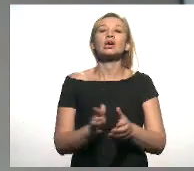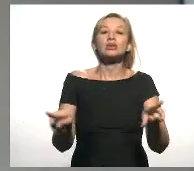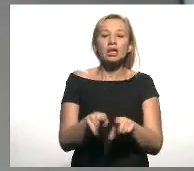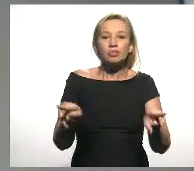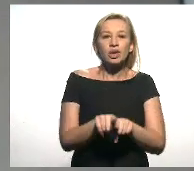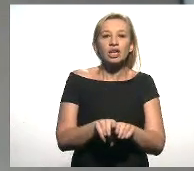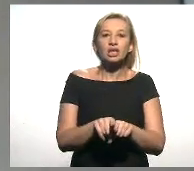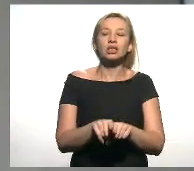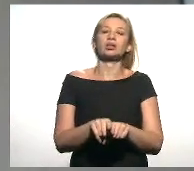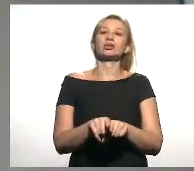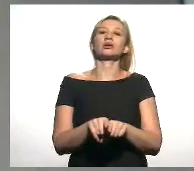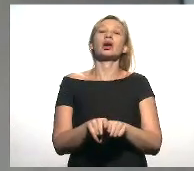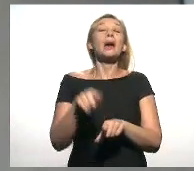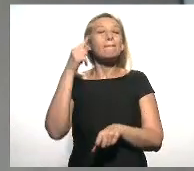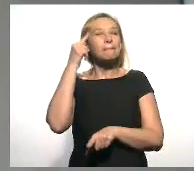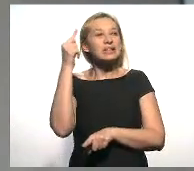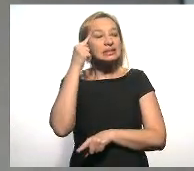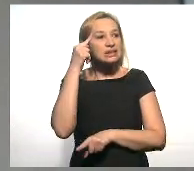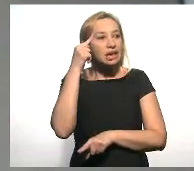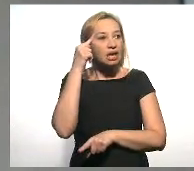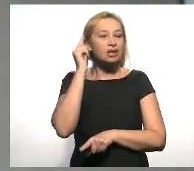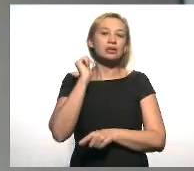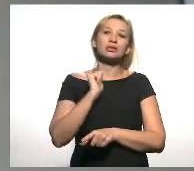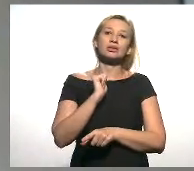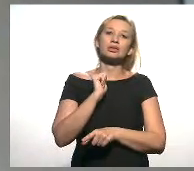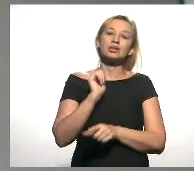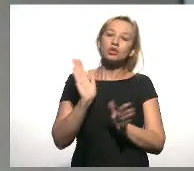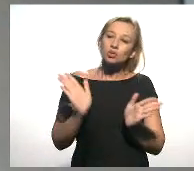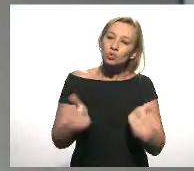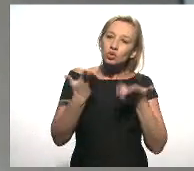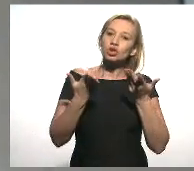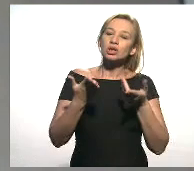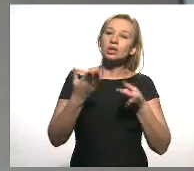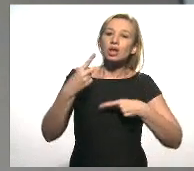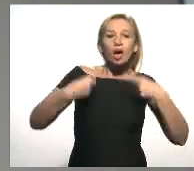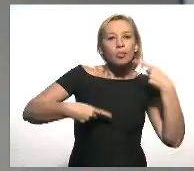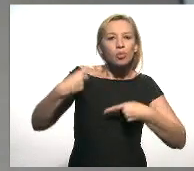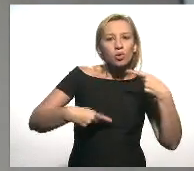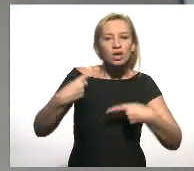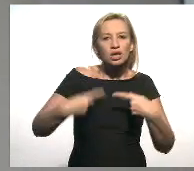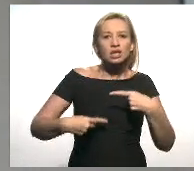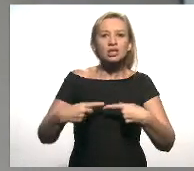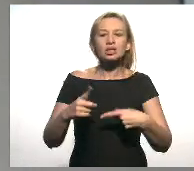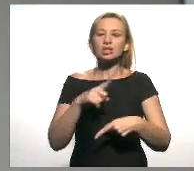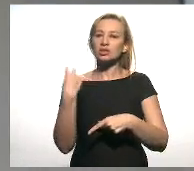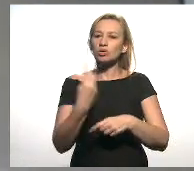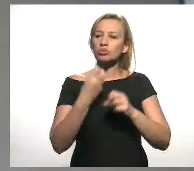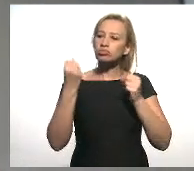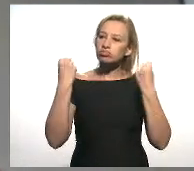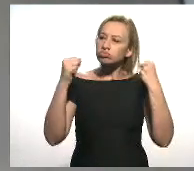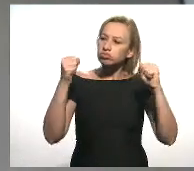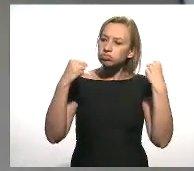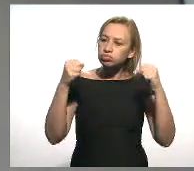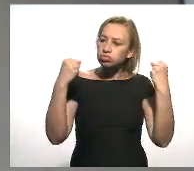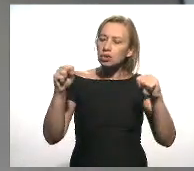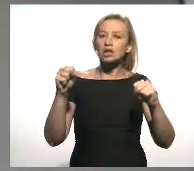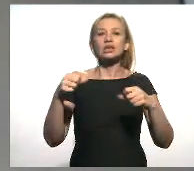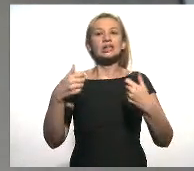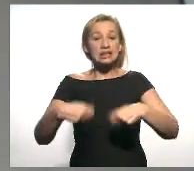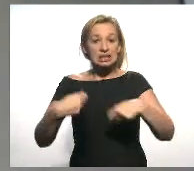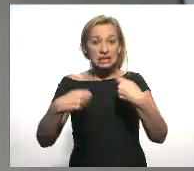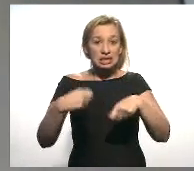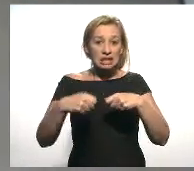longo prazo, pensar o estímulo a políticas de adensamento da nossa industrialização a partir das